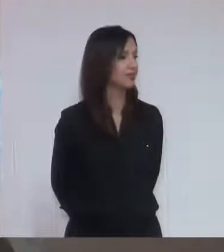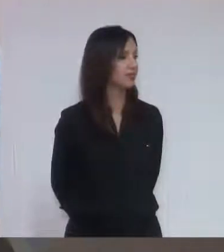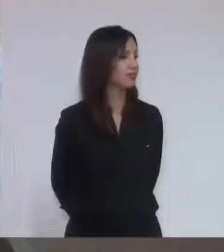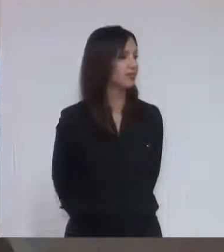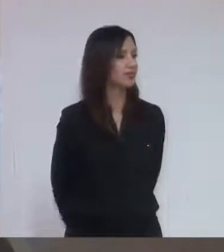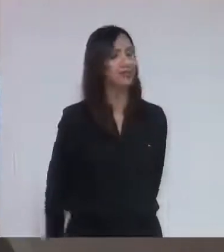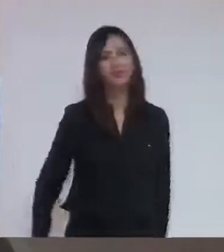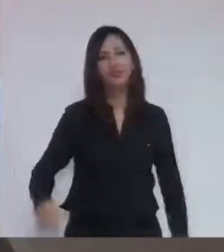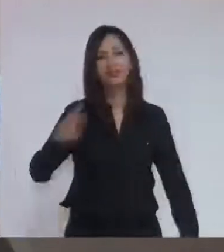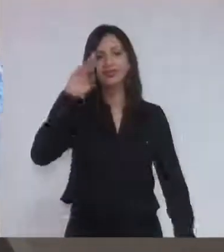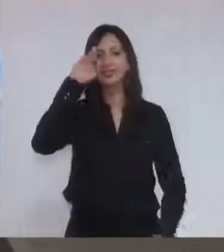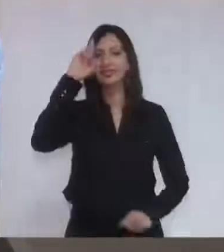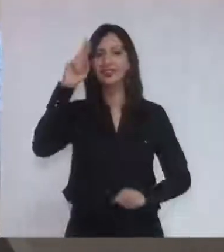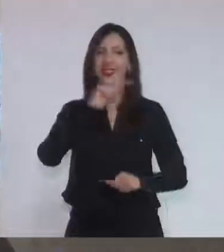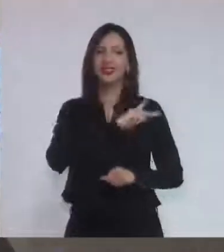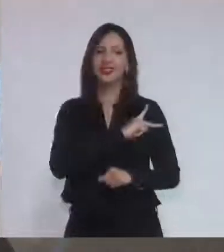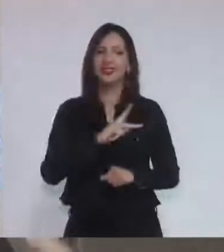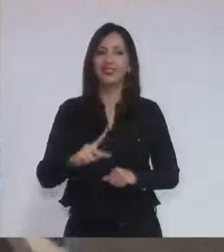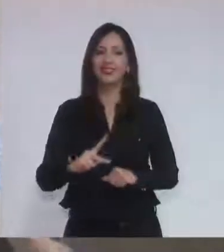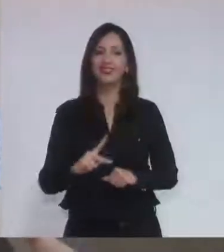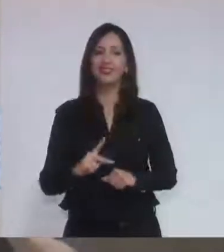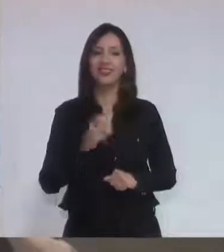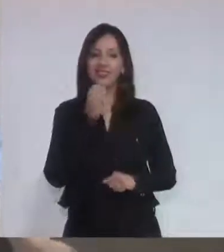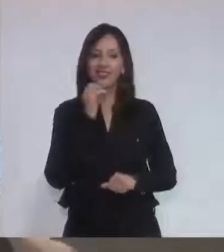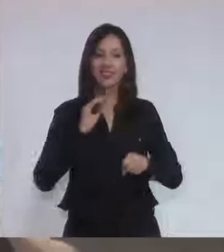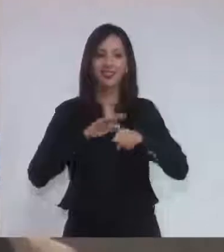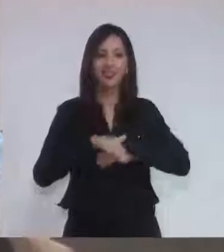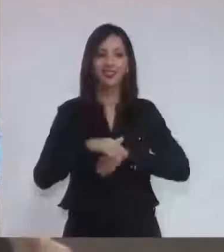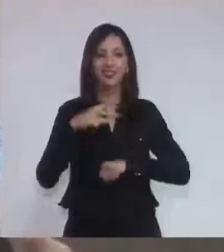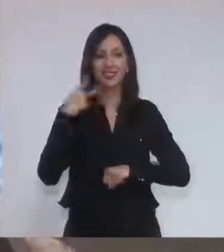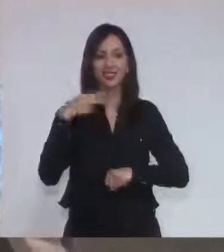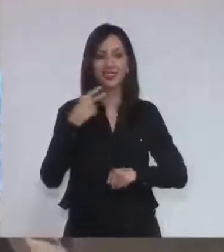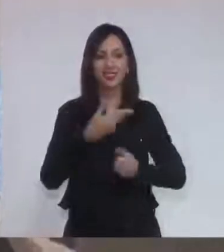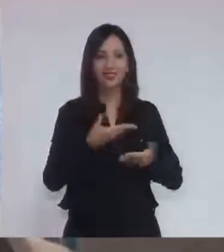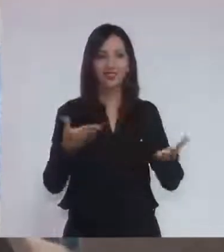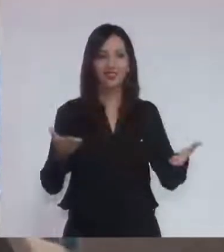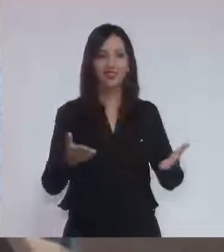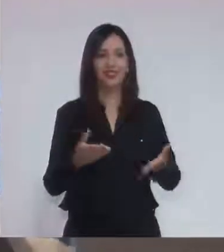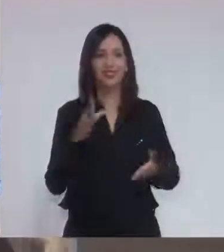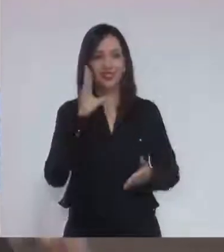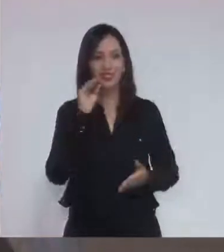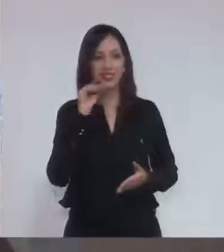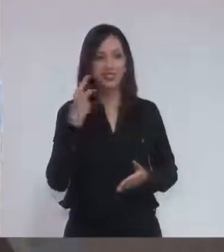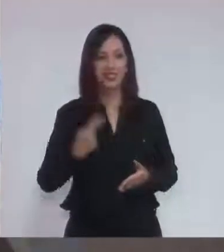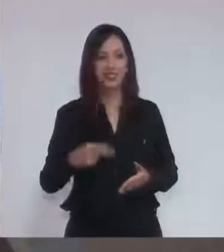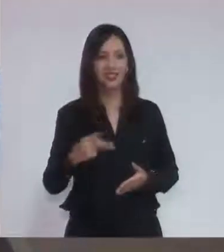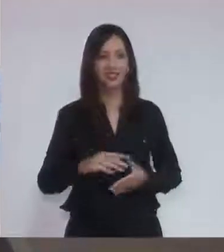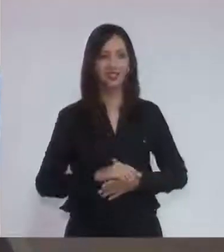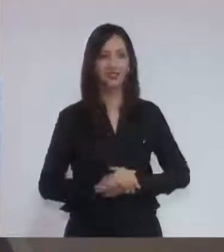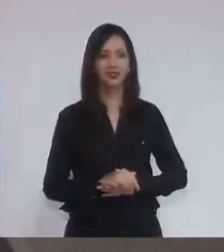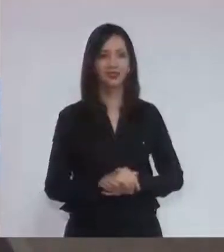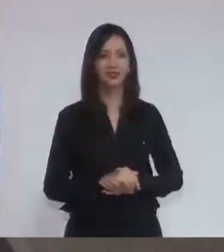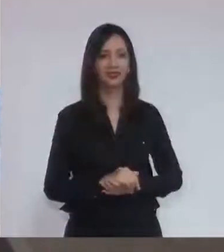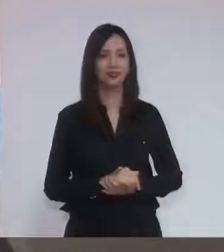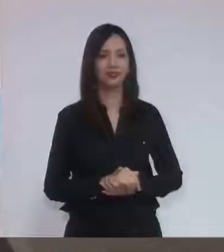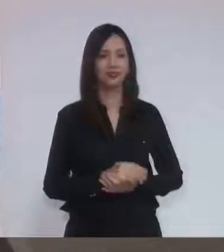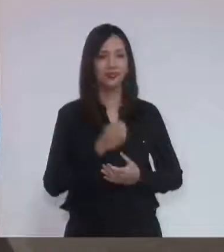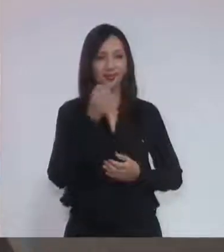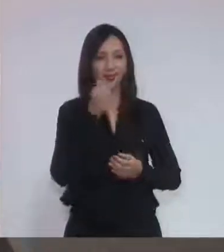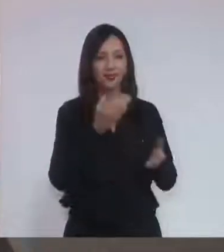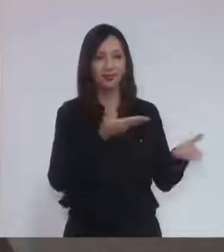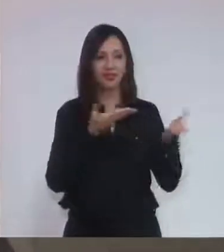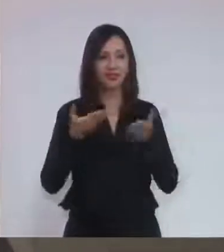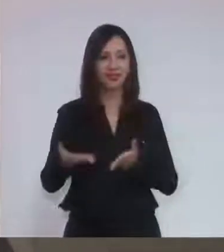Boa noite, senhor presidente, vereadora Flávia, nobres pares, funcionários da casa, público presente, sejam sempre